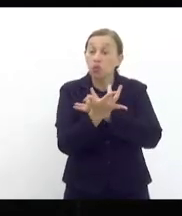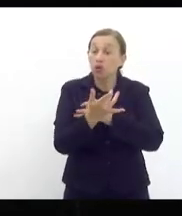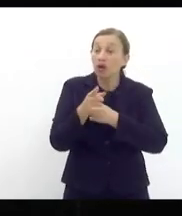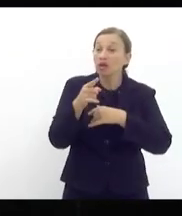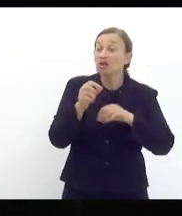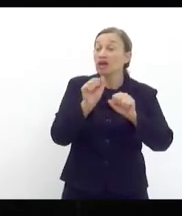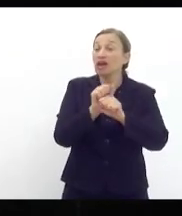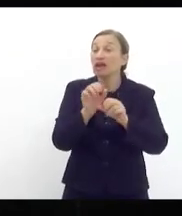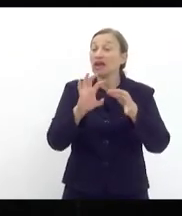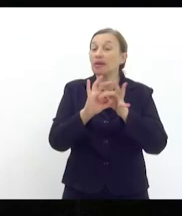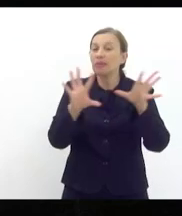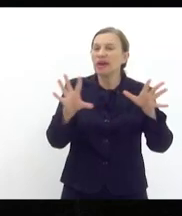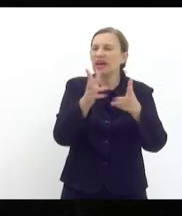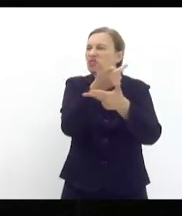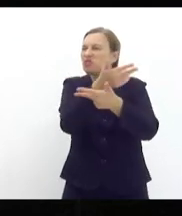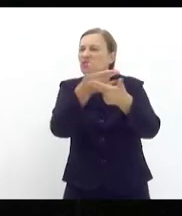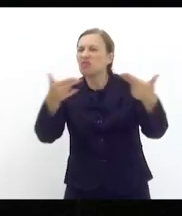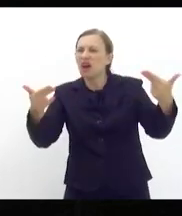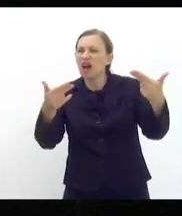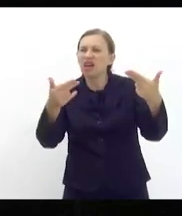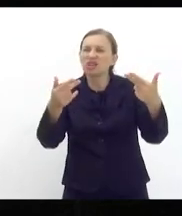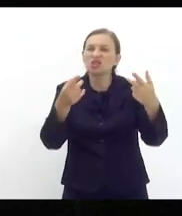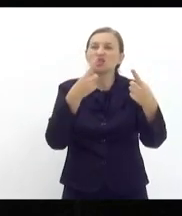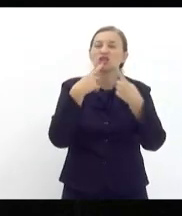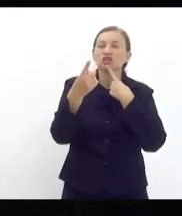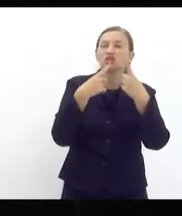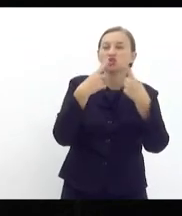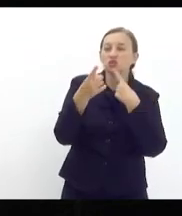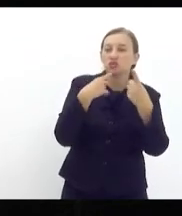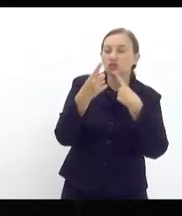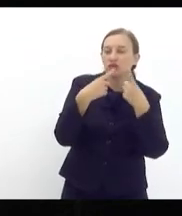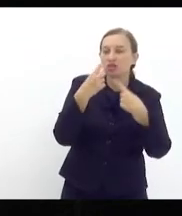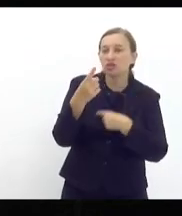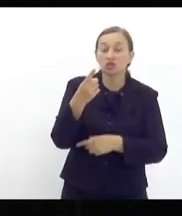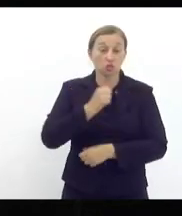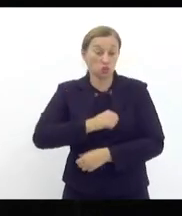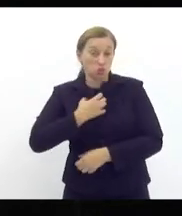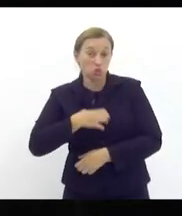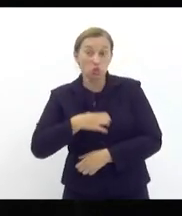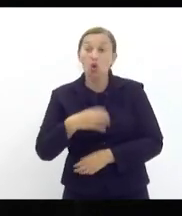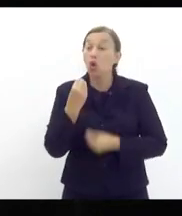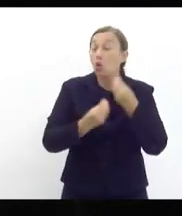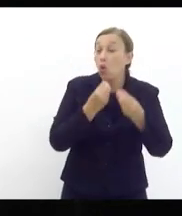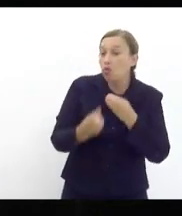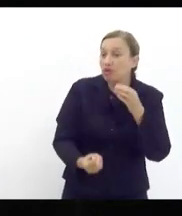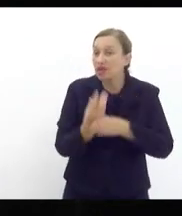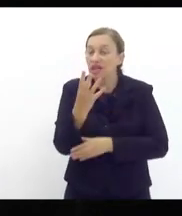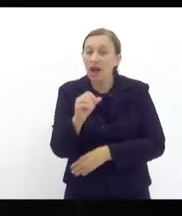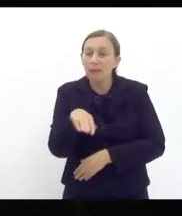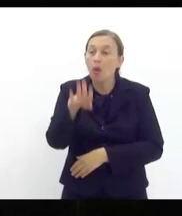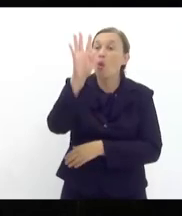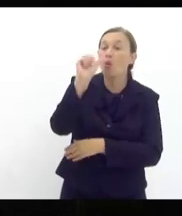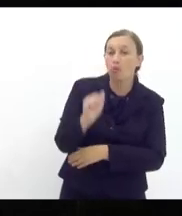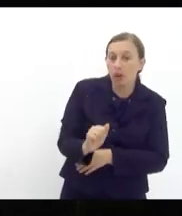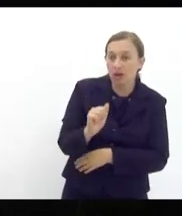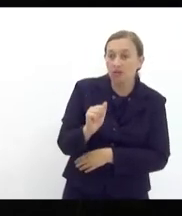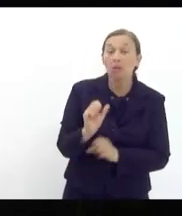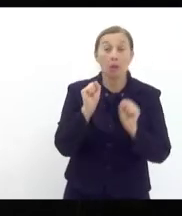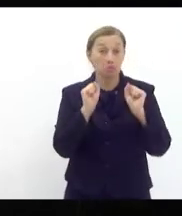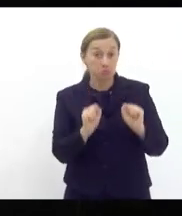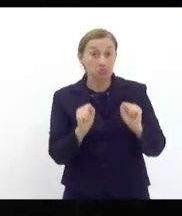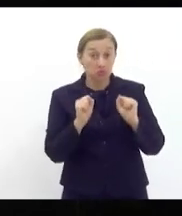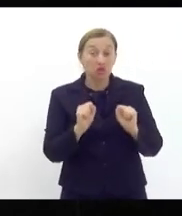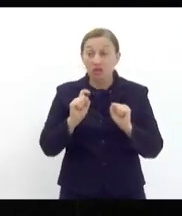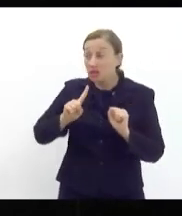disponível um arsenal de discurso de ódio de como fabricar bomba artefato para poder